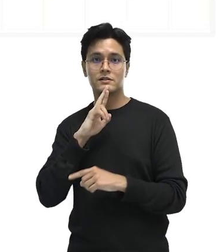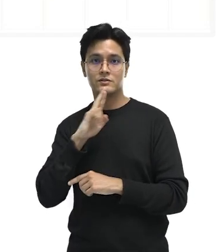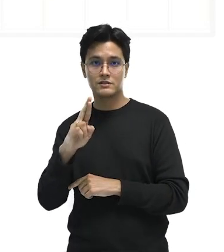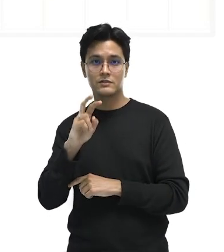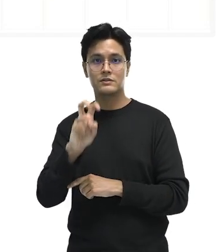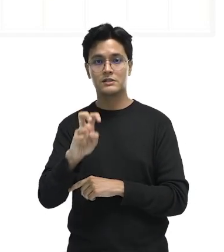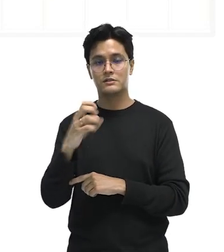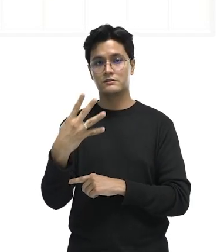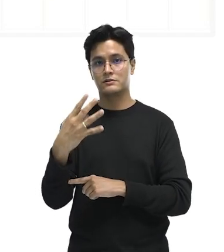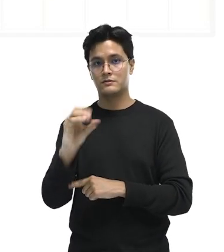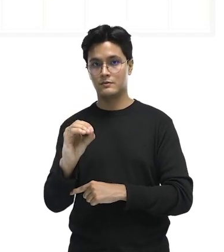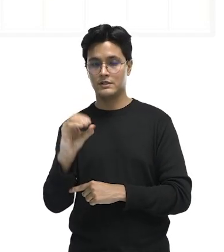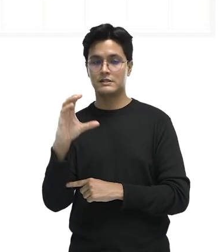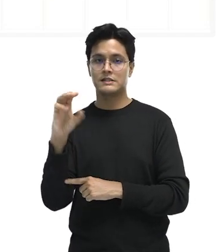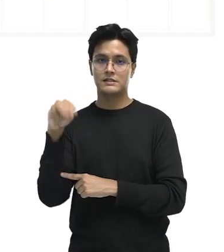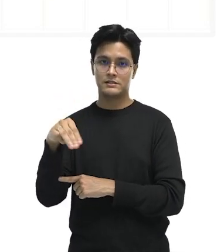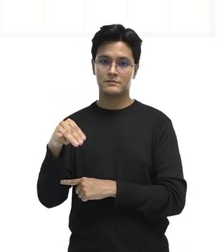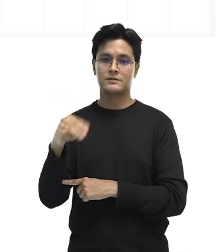540